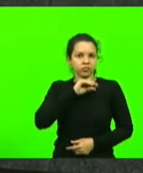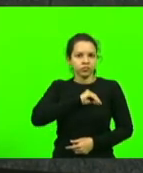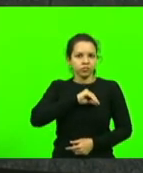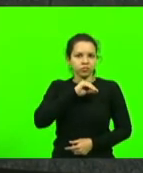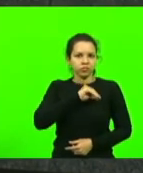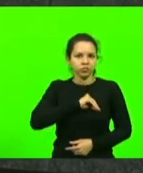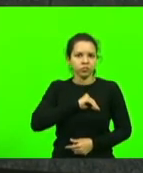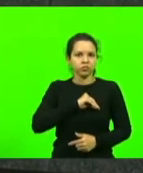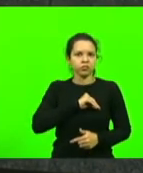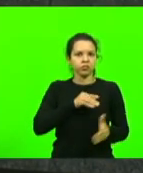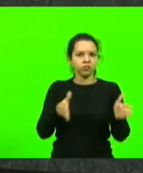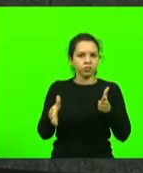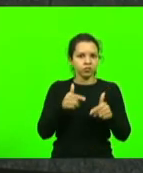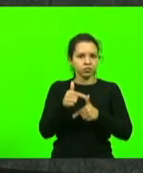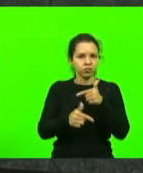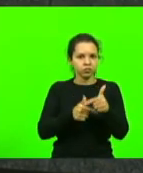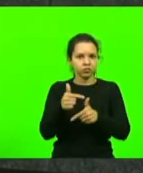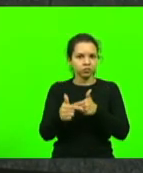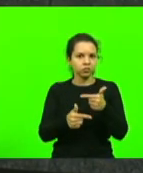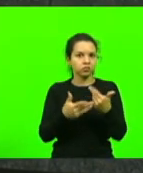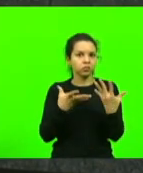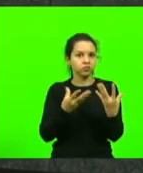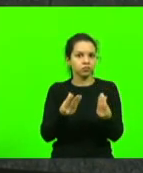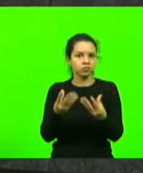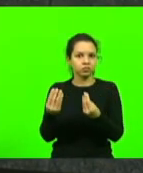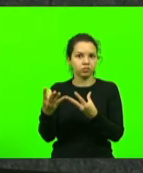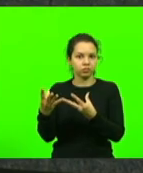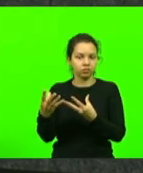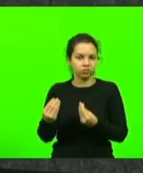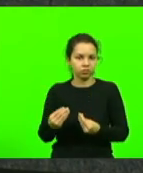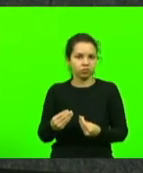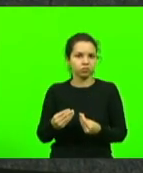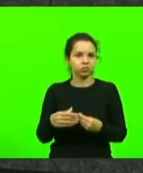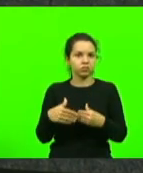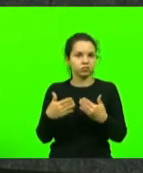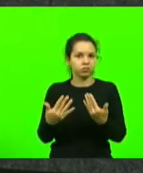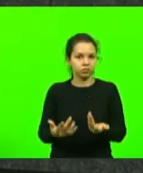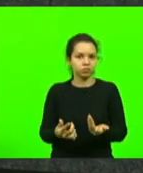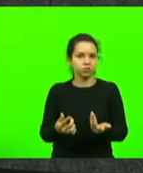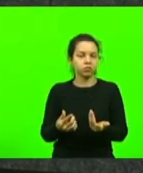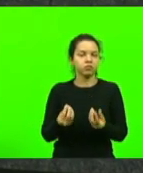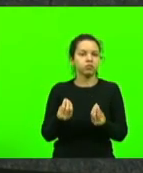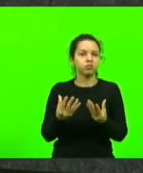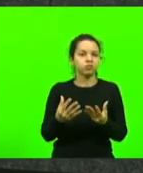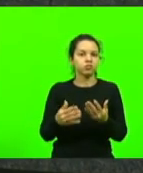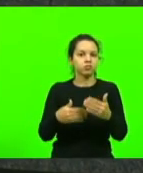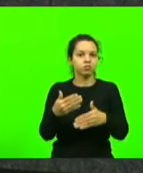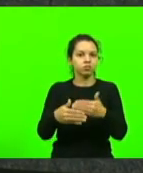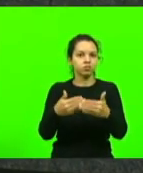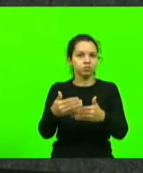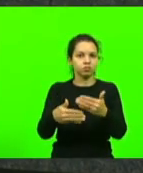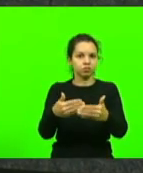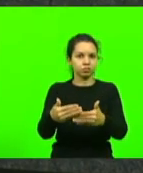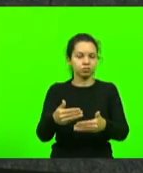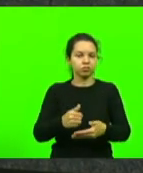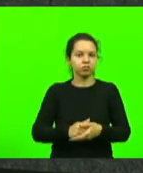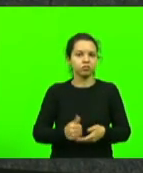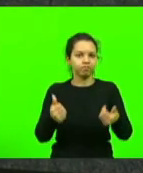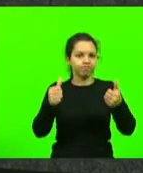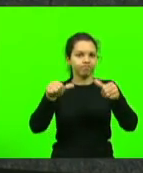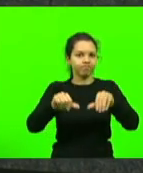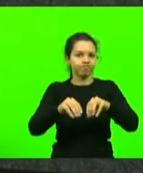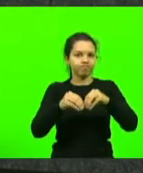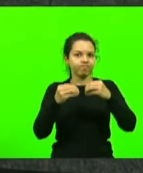e jornada de trabalho é incalculável o serviço só serviu para precarizar ainda mais a